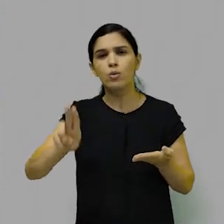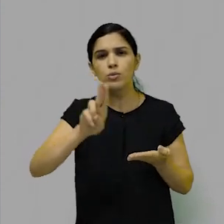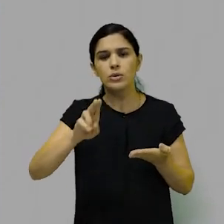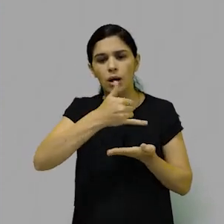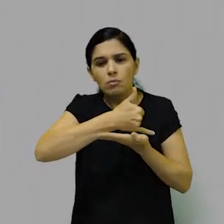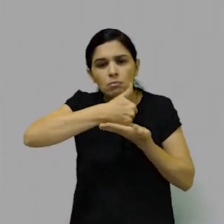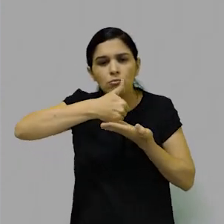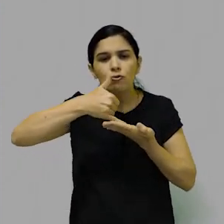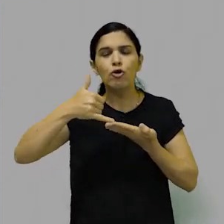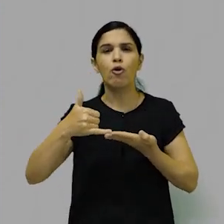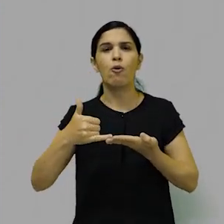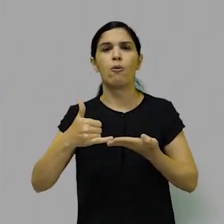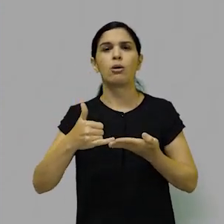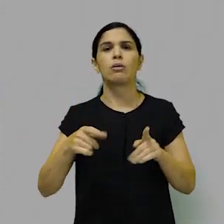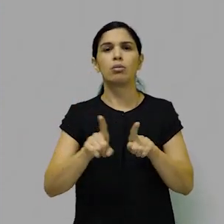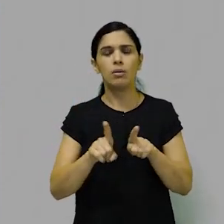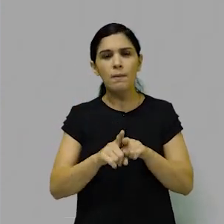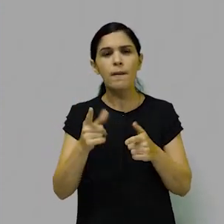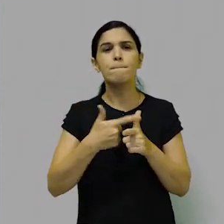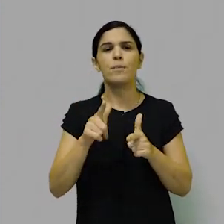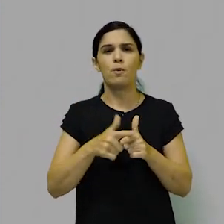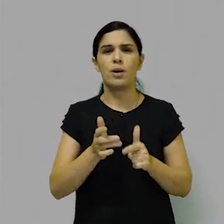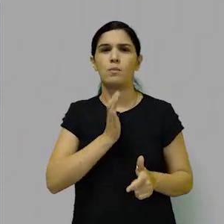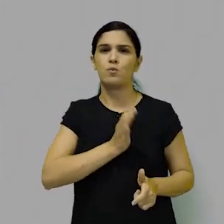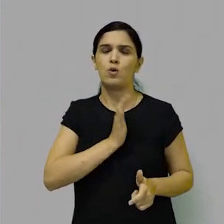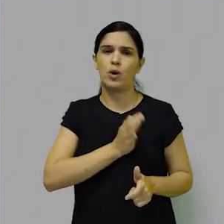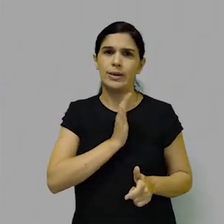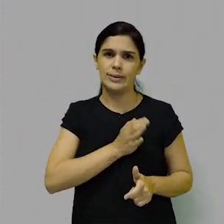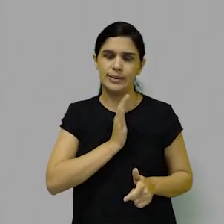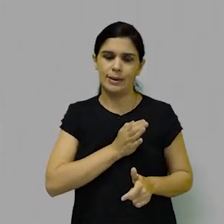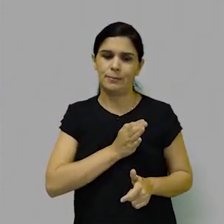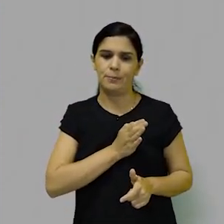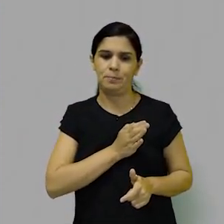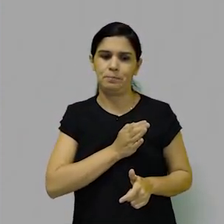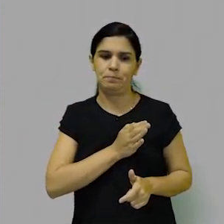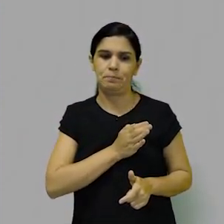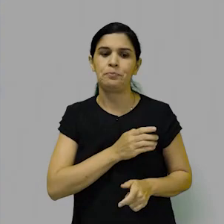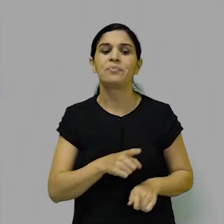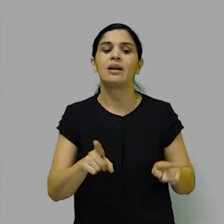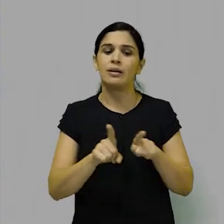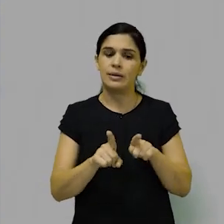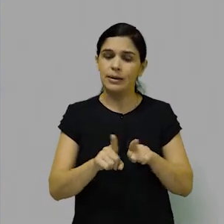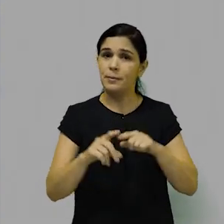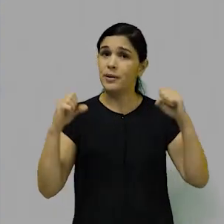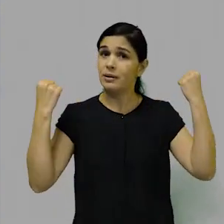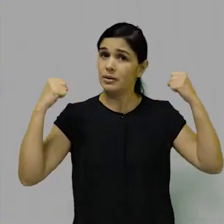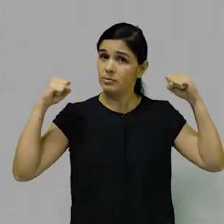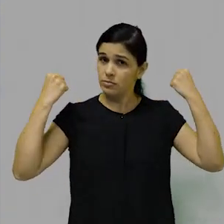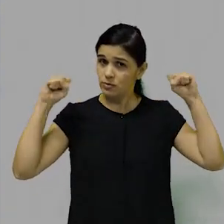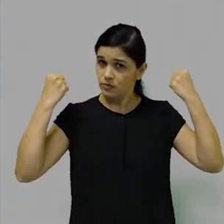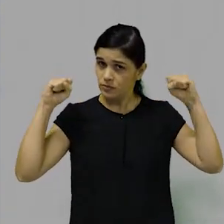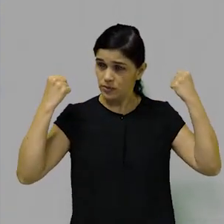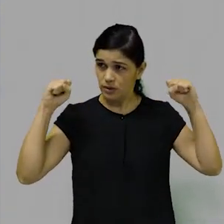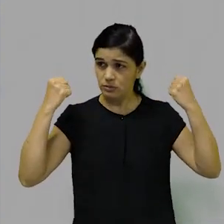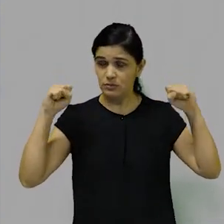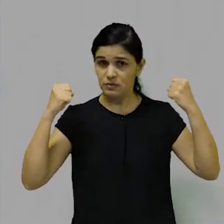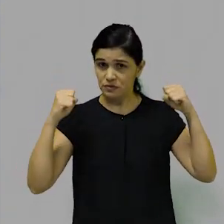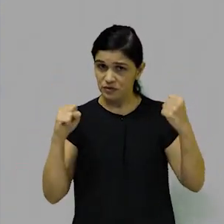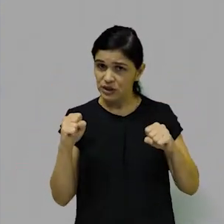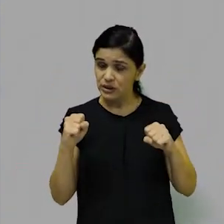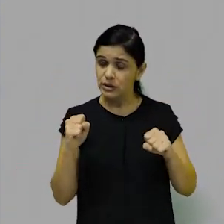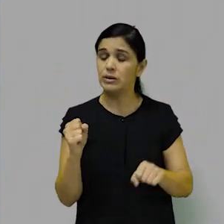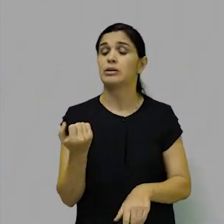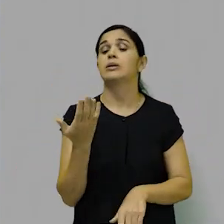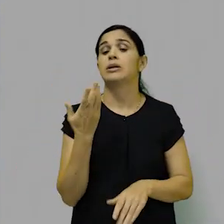ataque cardíaco. Exercícios físicos, aquilo que eu falei para vocês ainda há pouco. A prática de exercícios físicos de